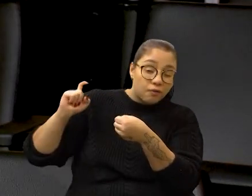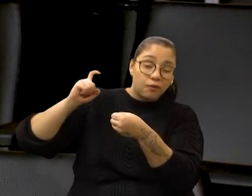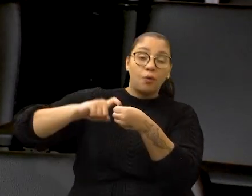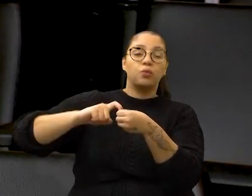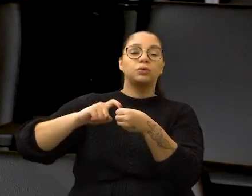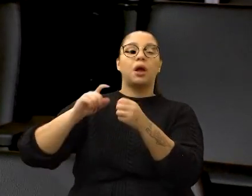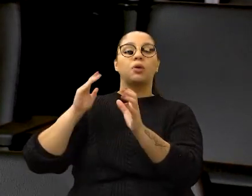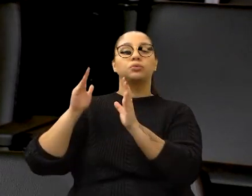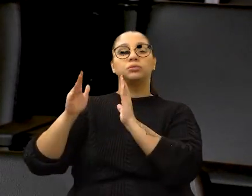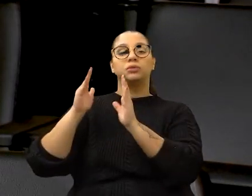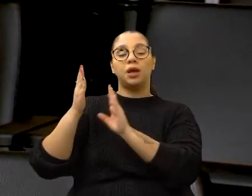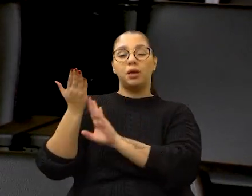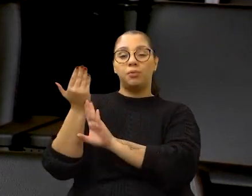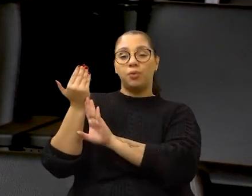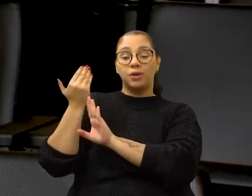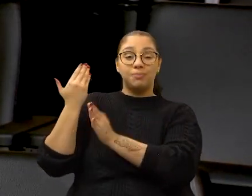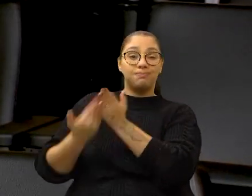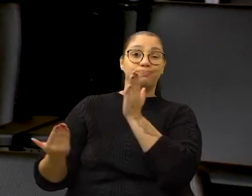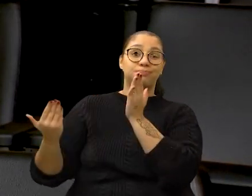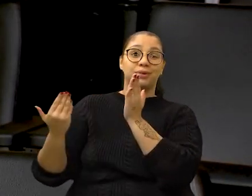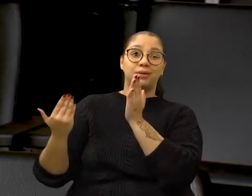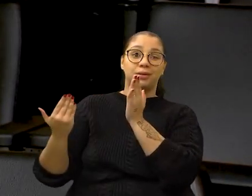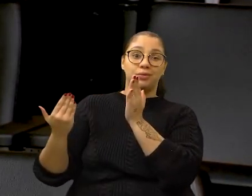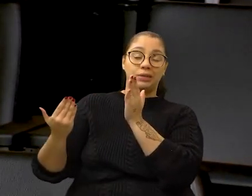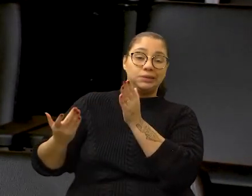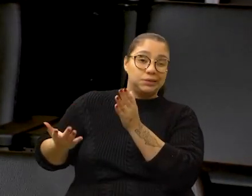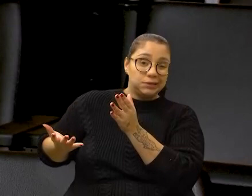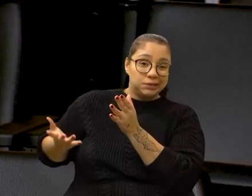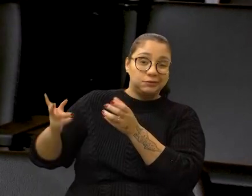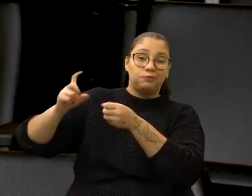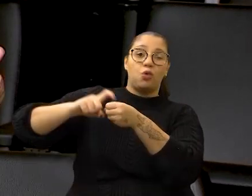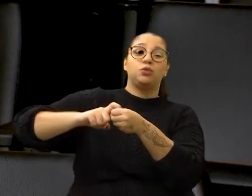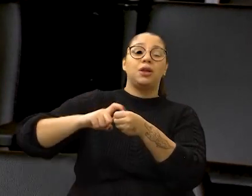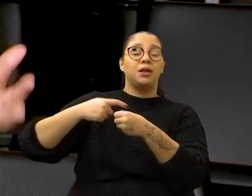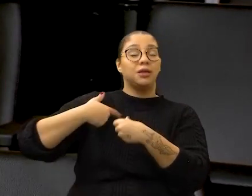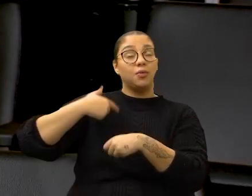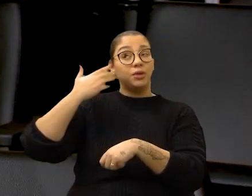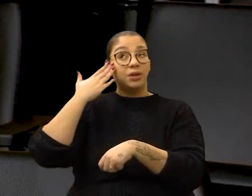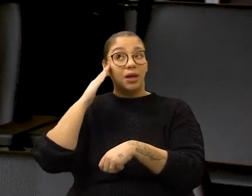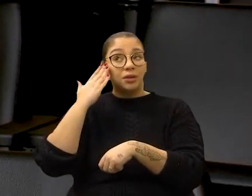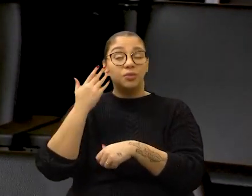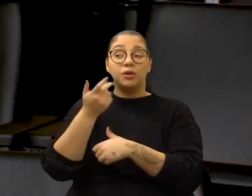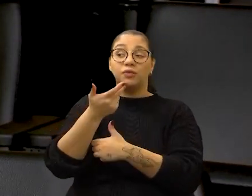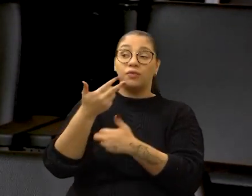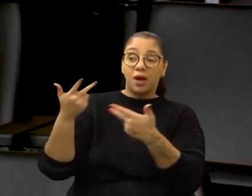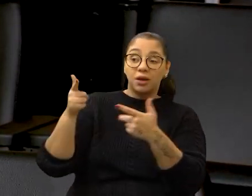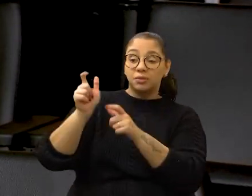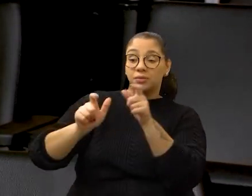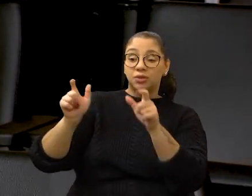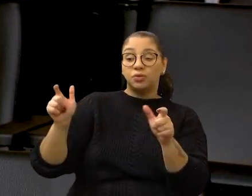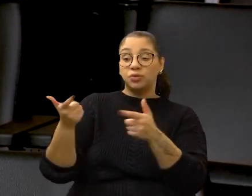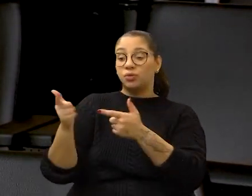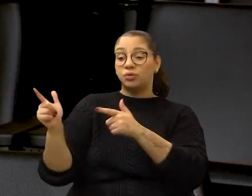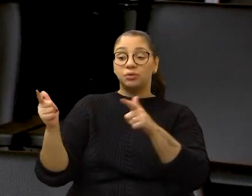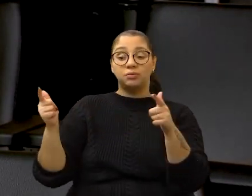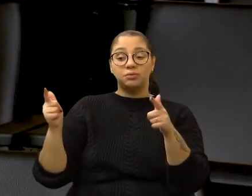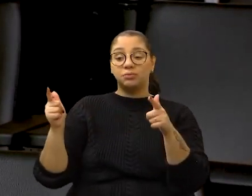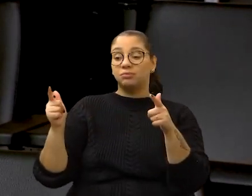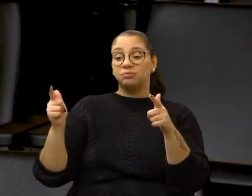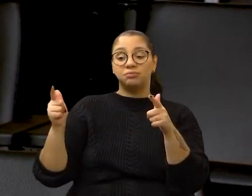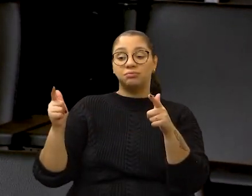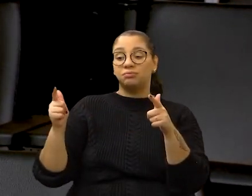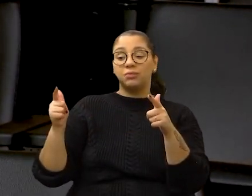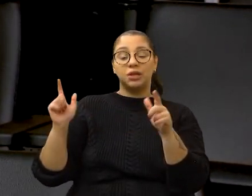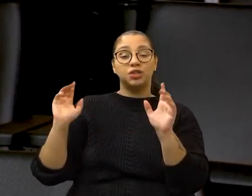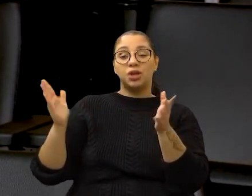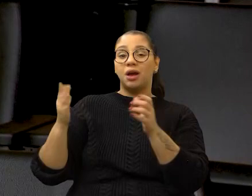recuperar esse tempo perdido aí, que, no meu entendimento, de várias pessoas de educação, falam que vão